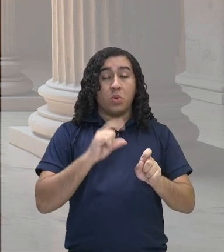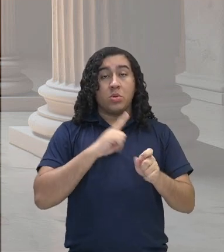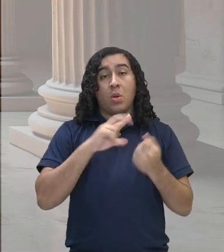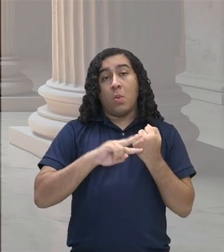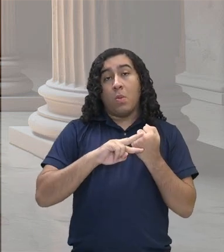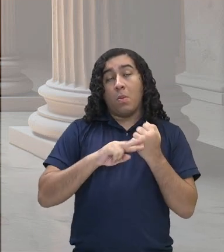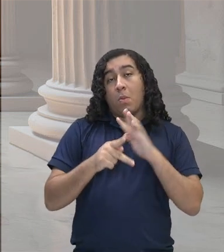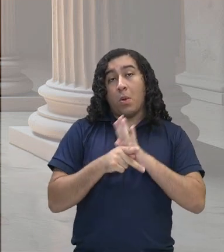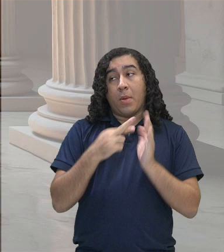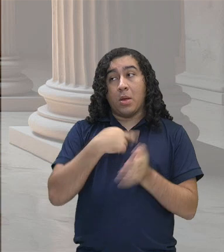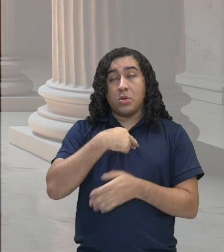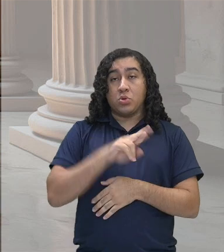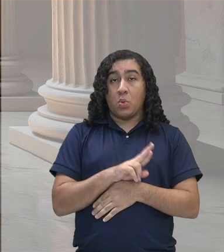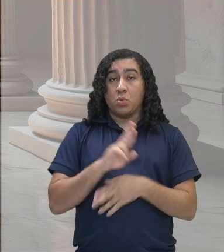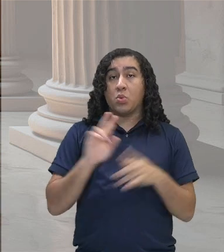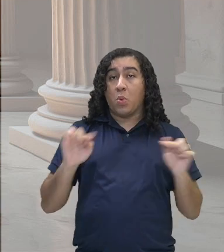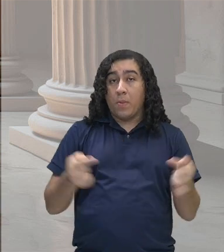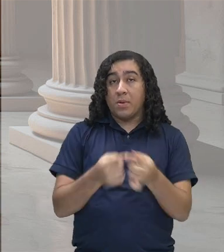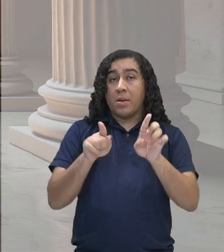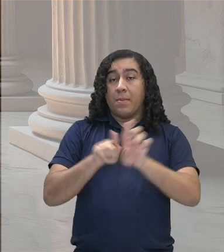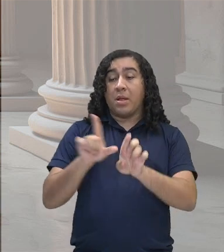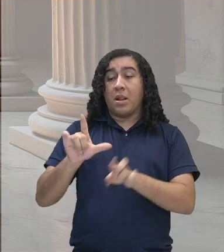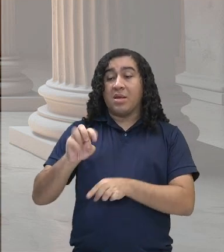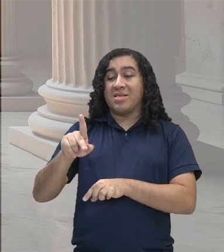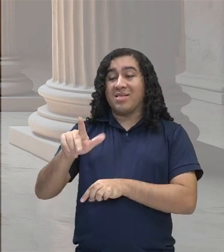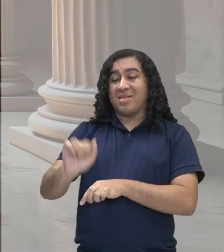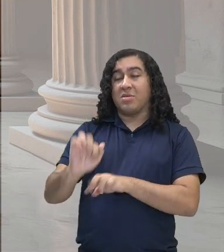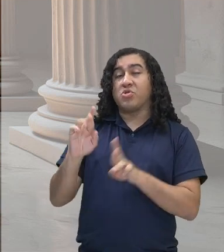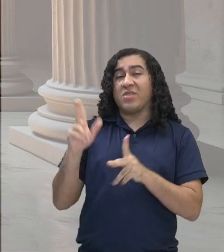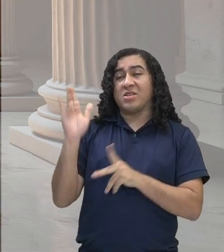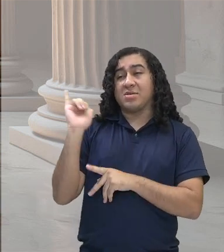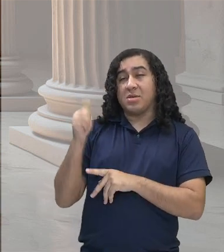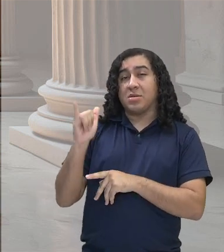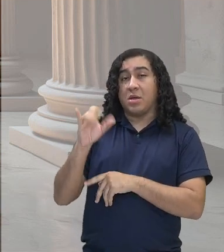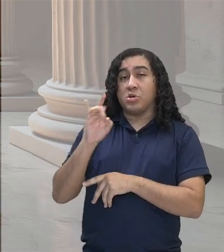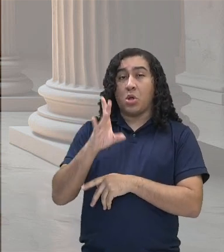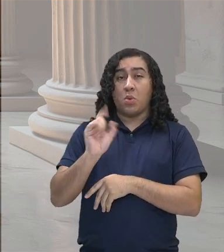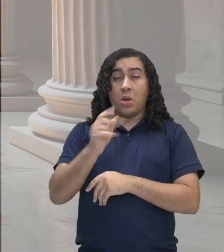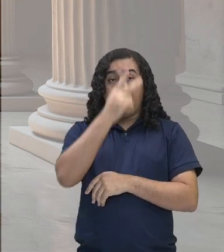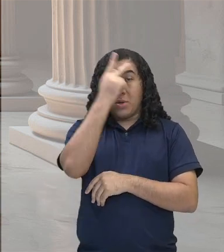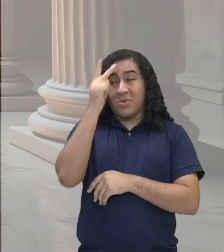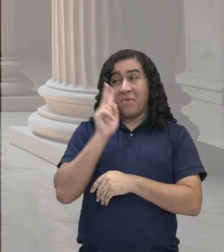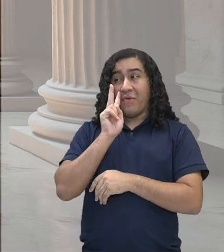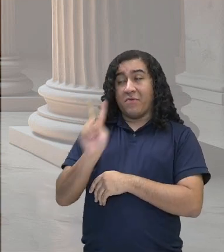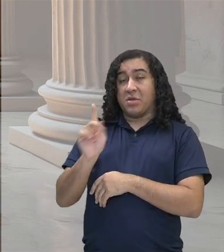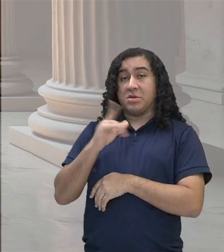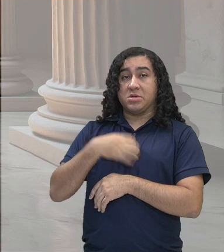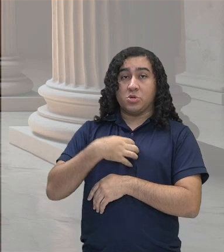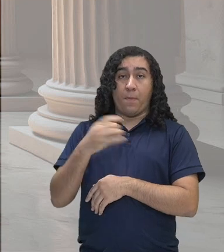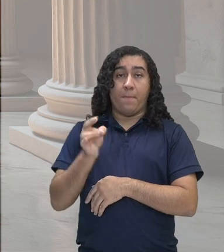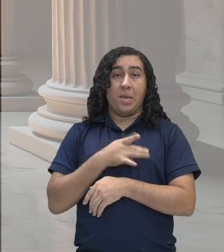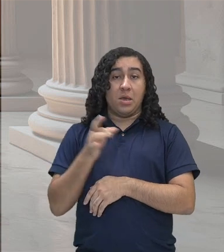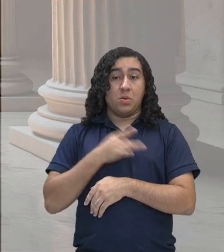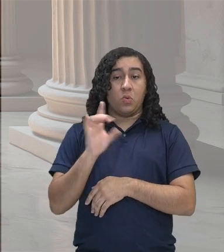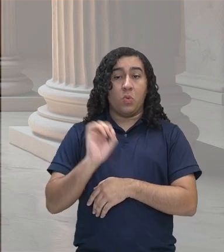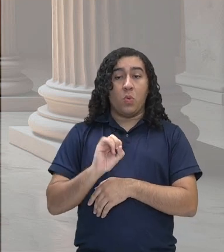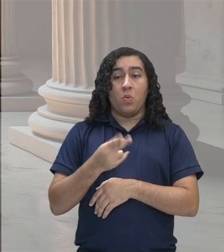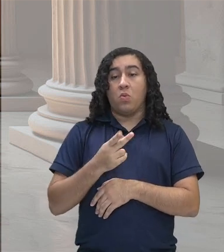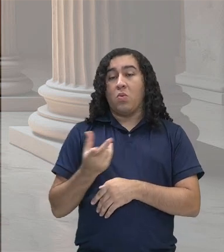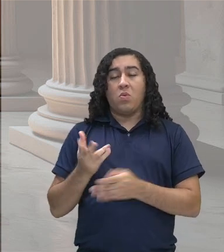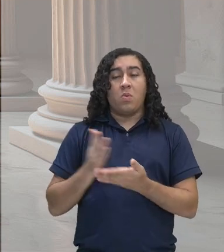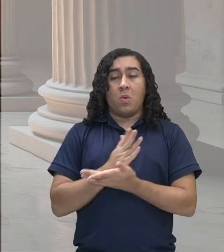religioso. As lendas nem sempre possuem esse senso, né? São mais para botar medo ou causar um pouco de